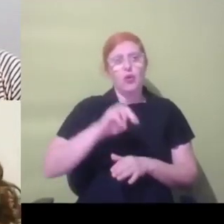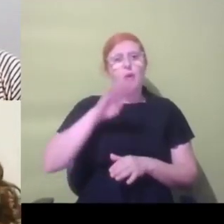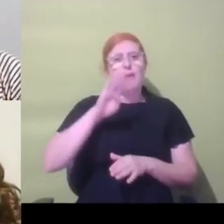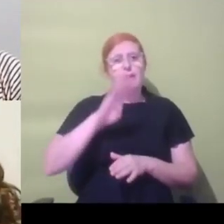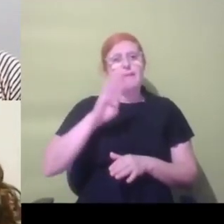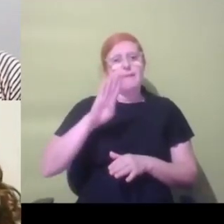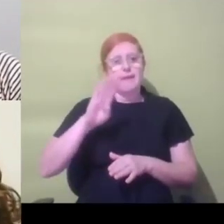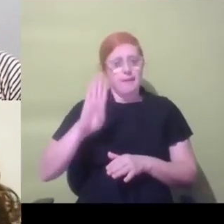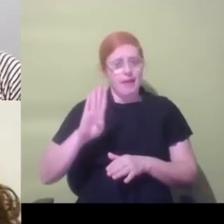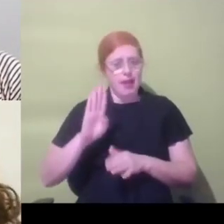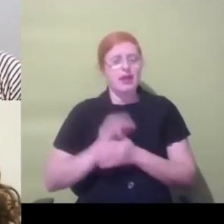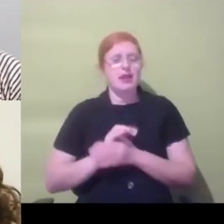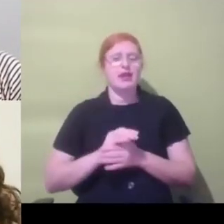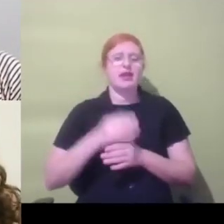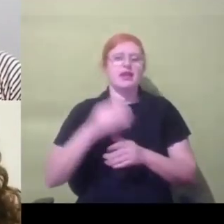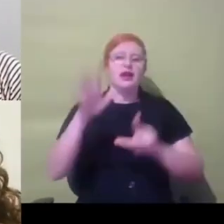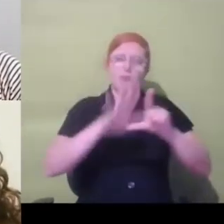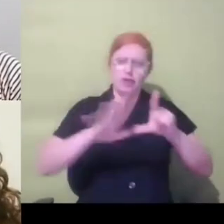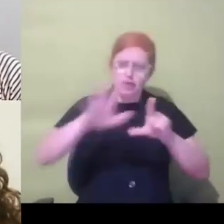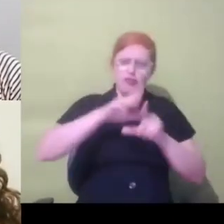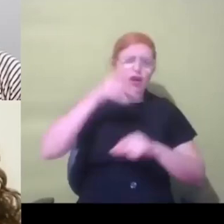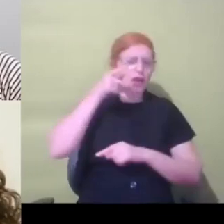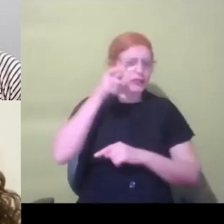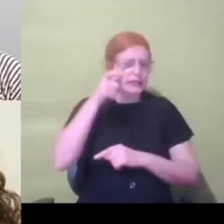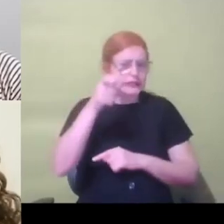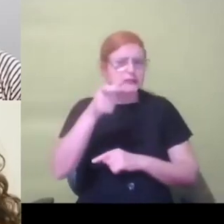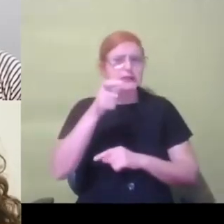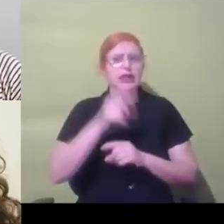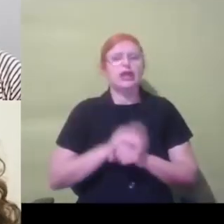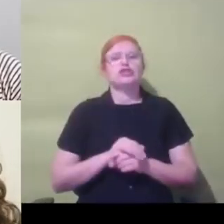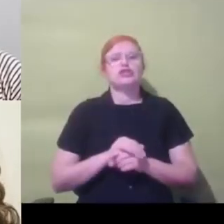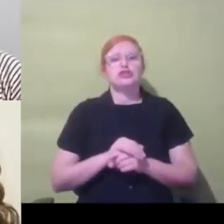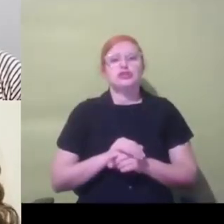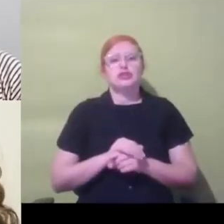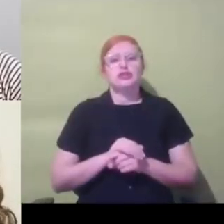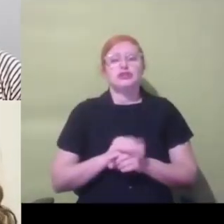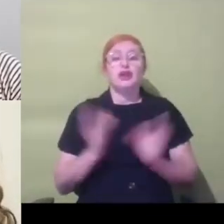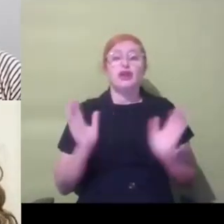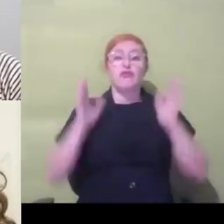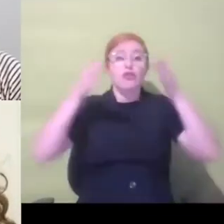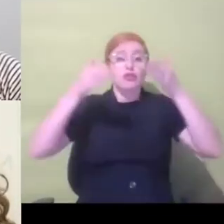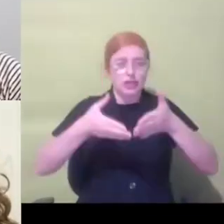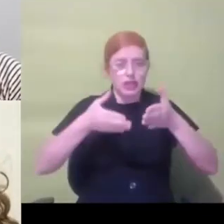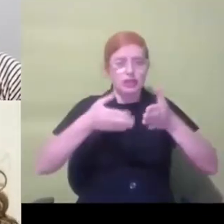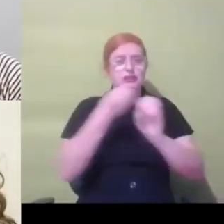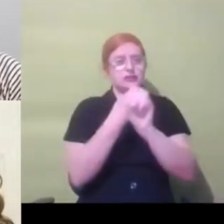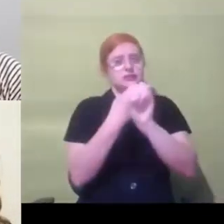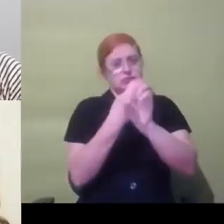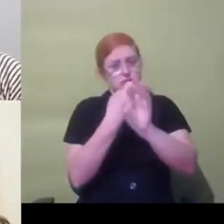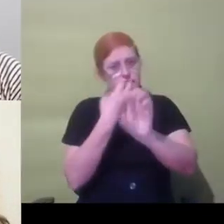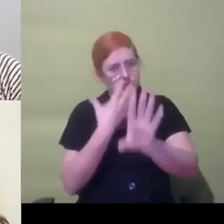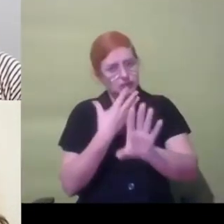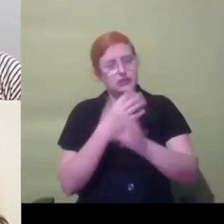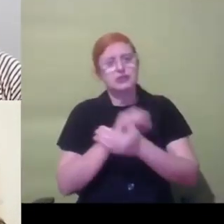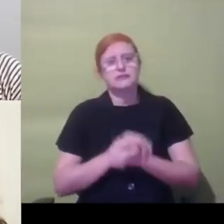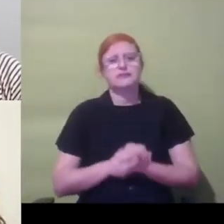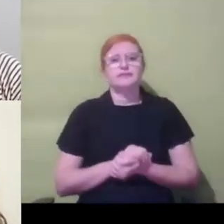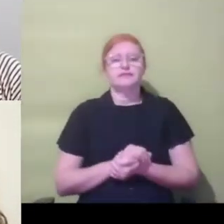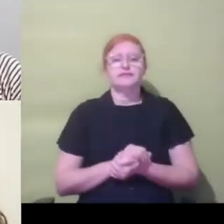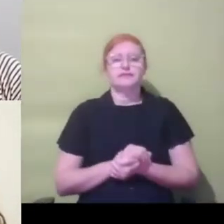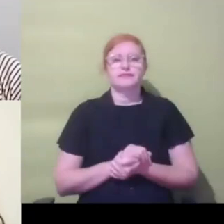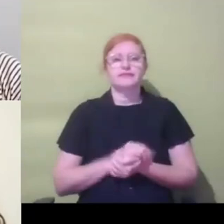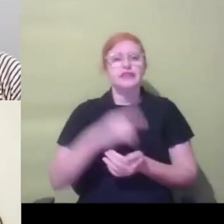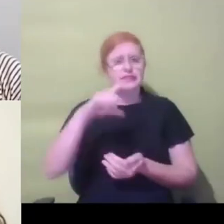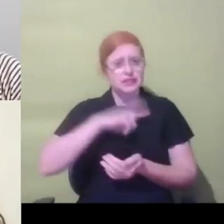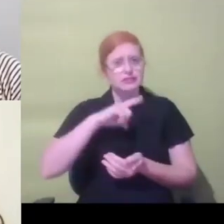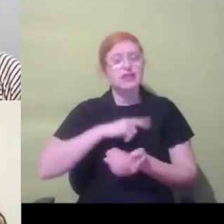plataforma também, bem interessante, assim, é voltada para EAD e tal. E, enfim, a